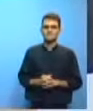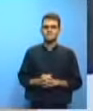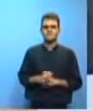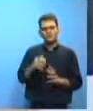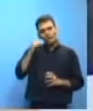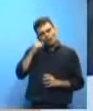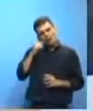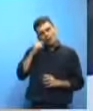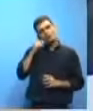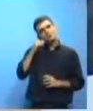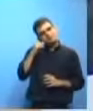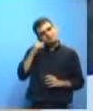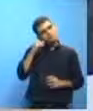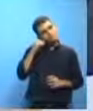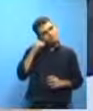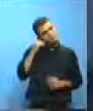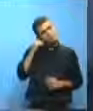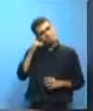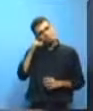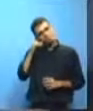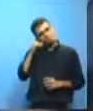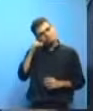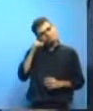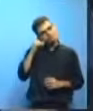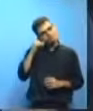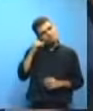É? Então tá certo.